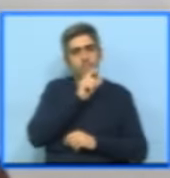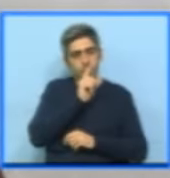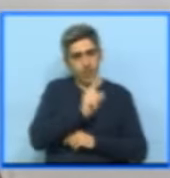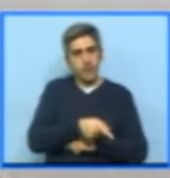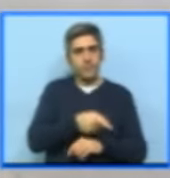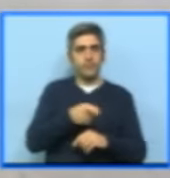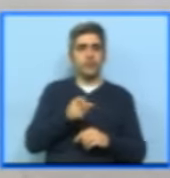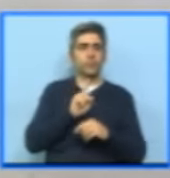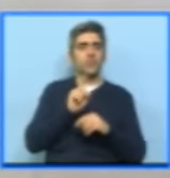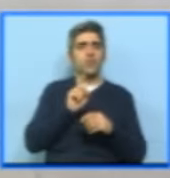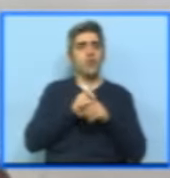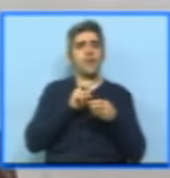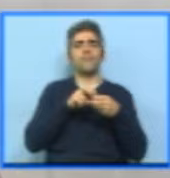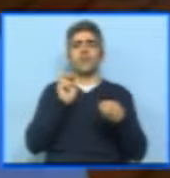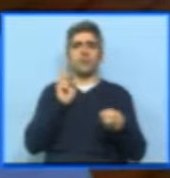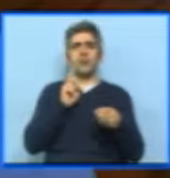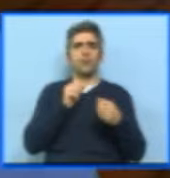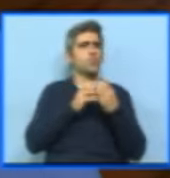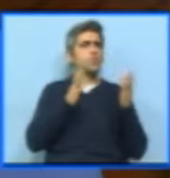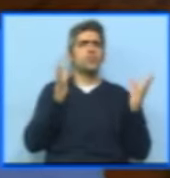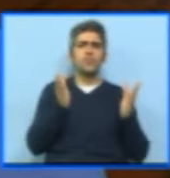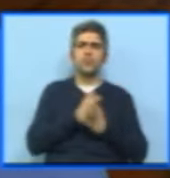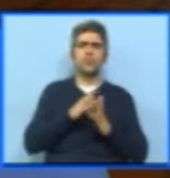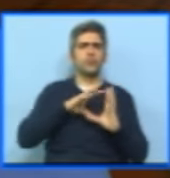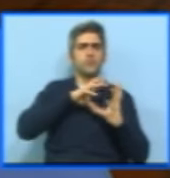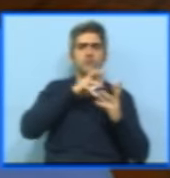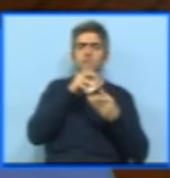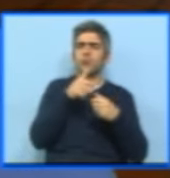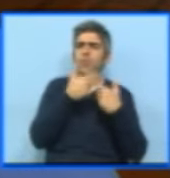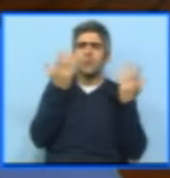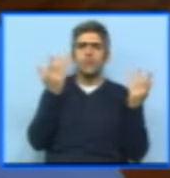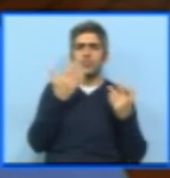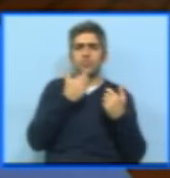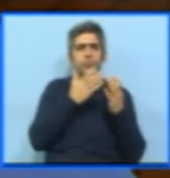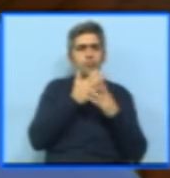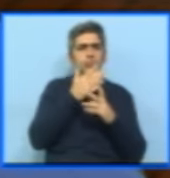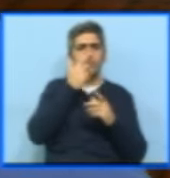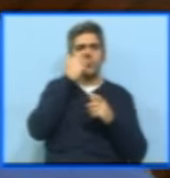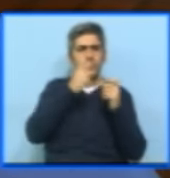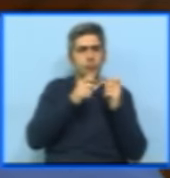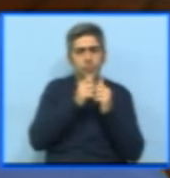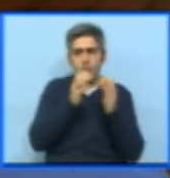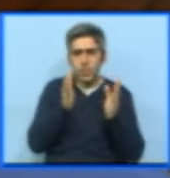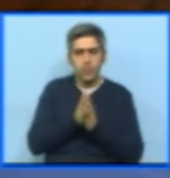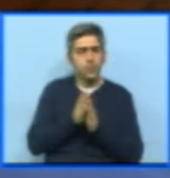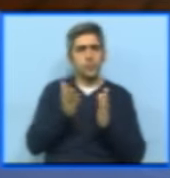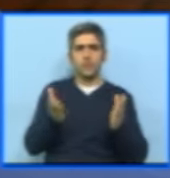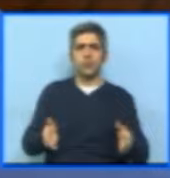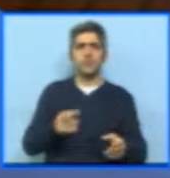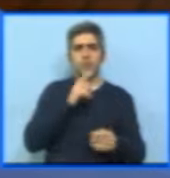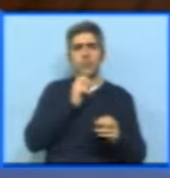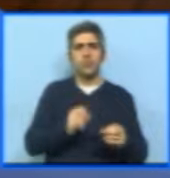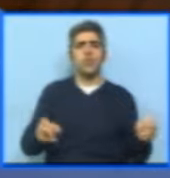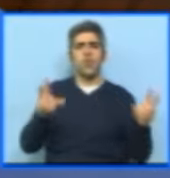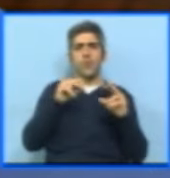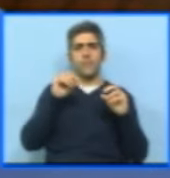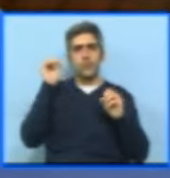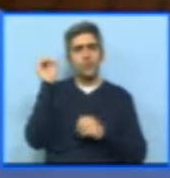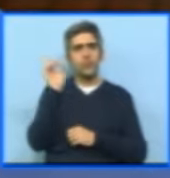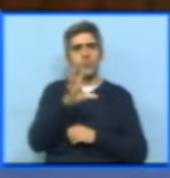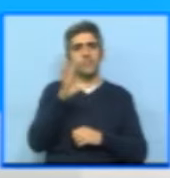Quer dizer, não está de fora neste todo, exatamente. Tudo, cada um, tudo e todos, podemos transfigurar, Todo pode caso, haver uma nova luz. O texto